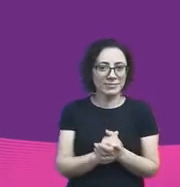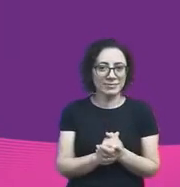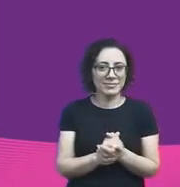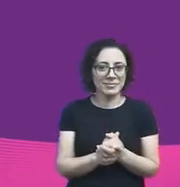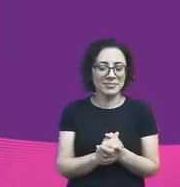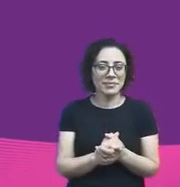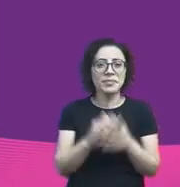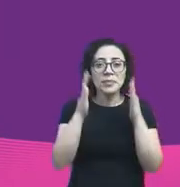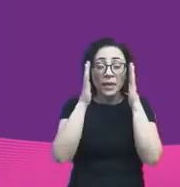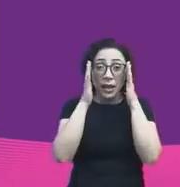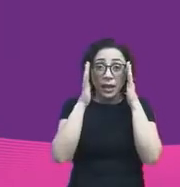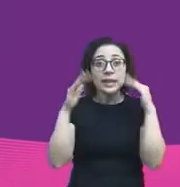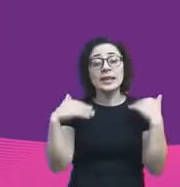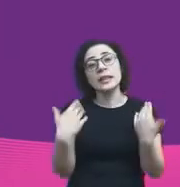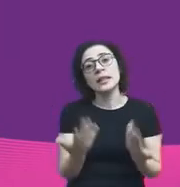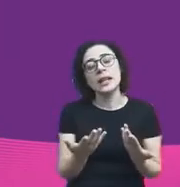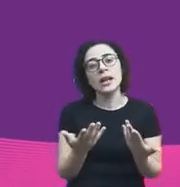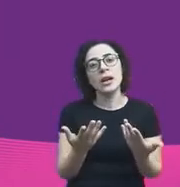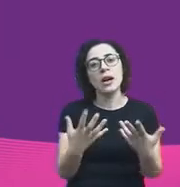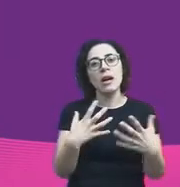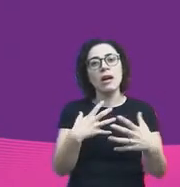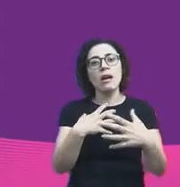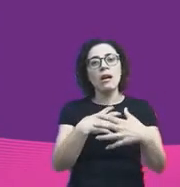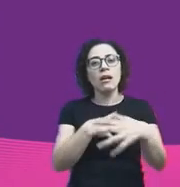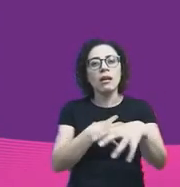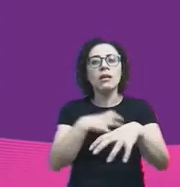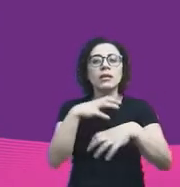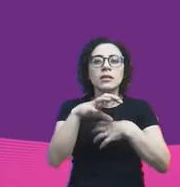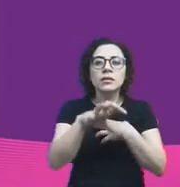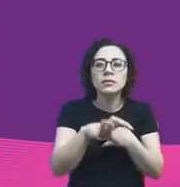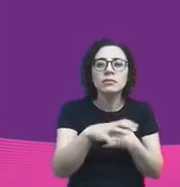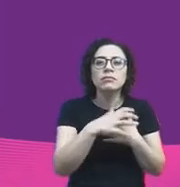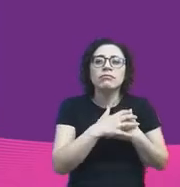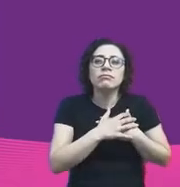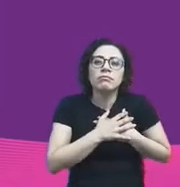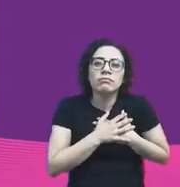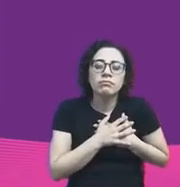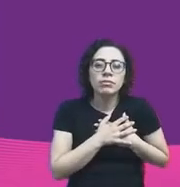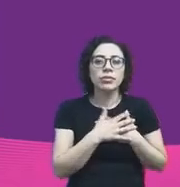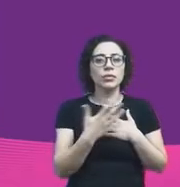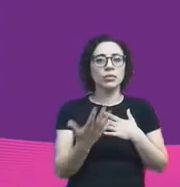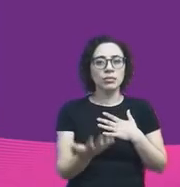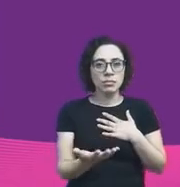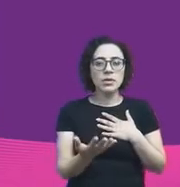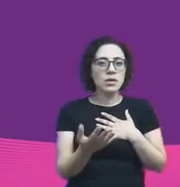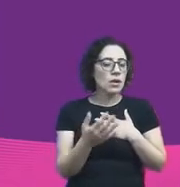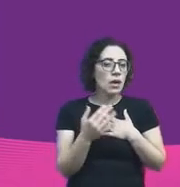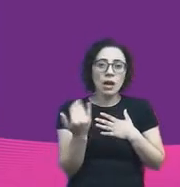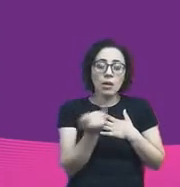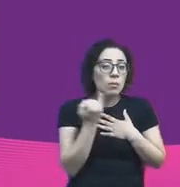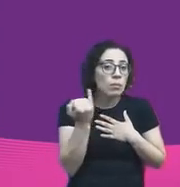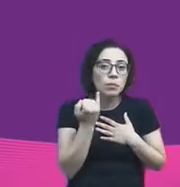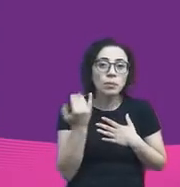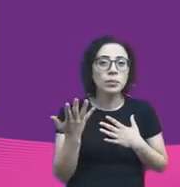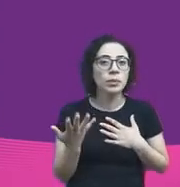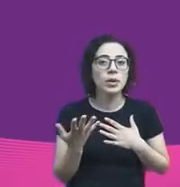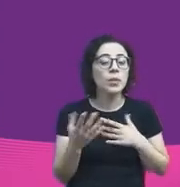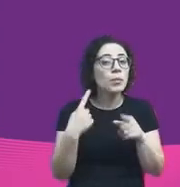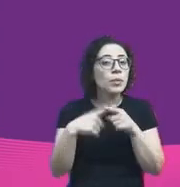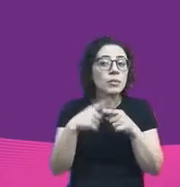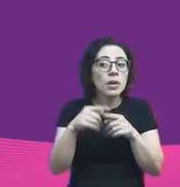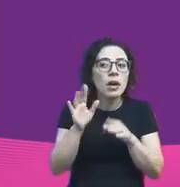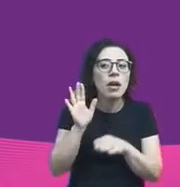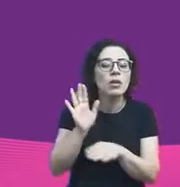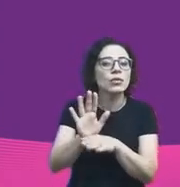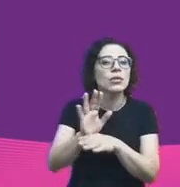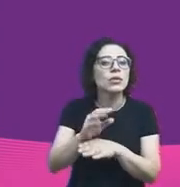compaixão, a despeito de toda a subjetividade que pode trazer, melhora a experiência financeira de todas as